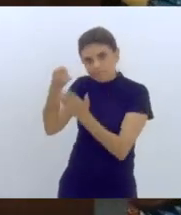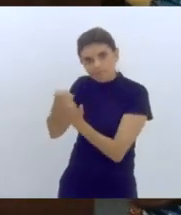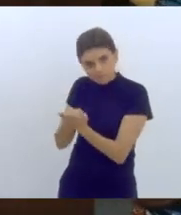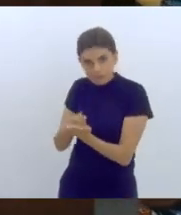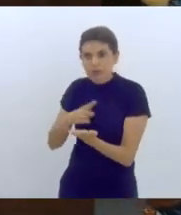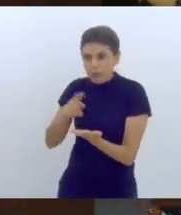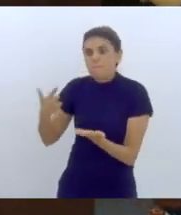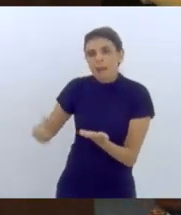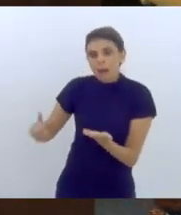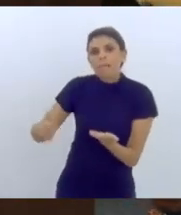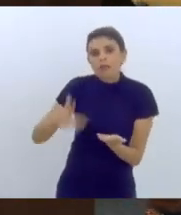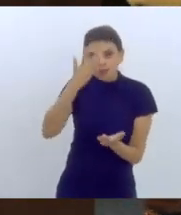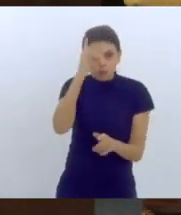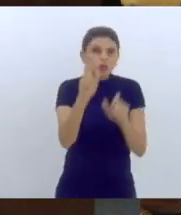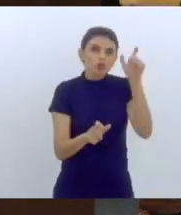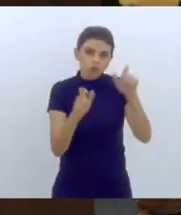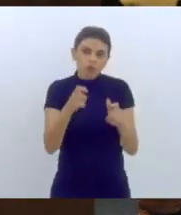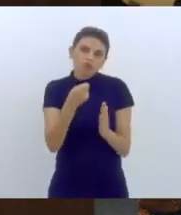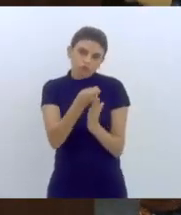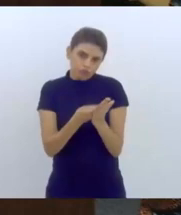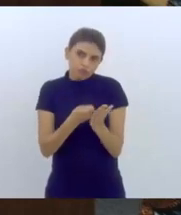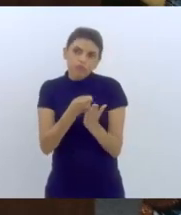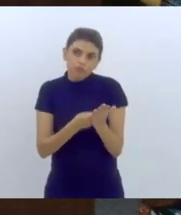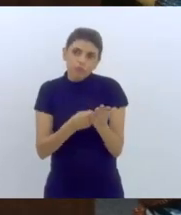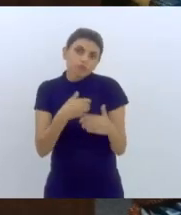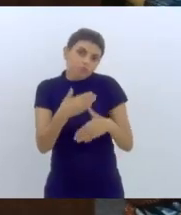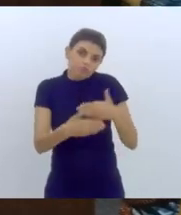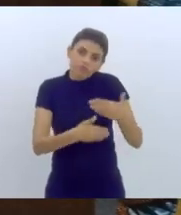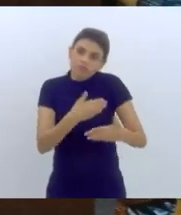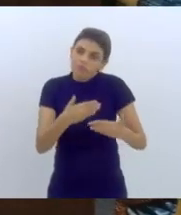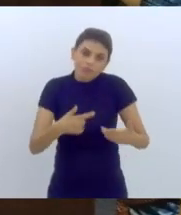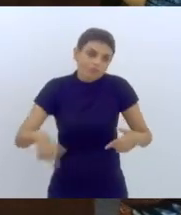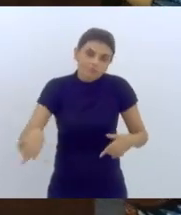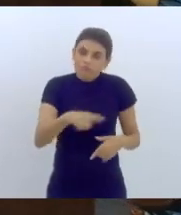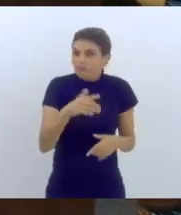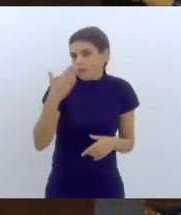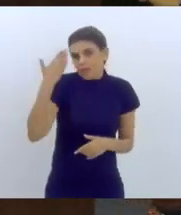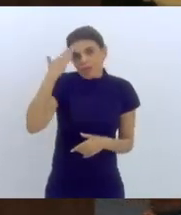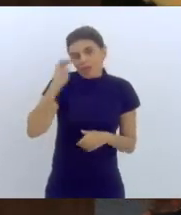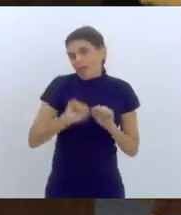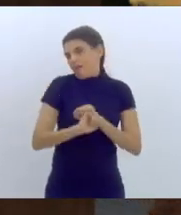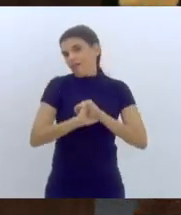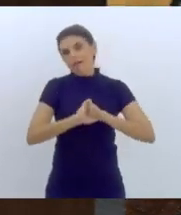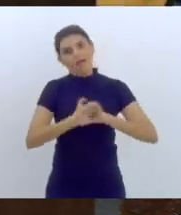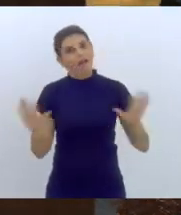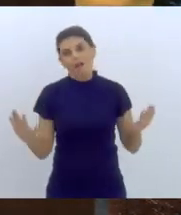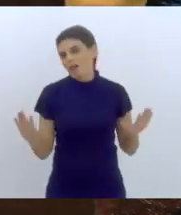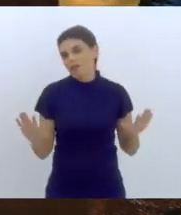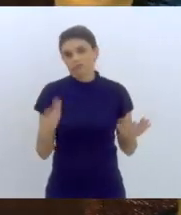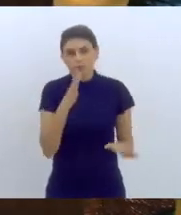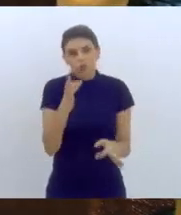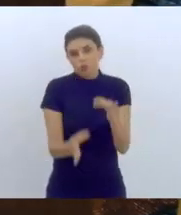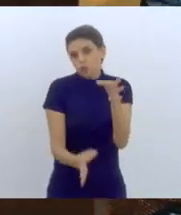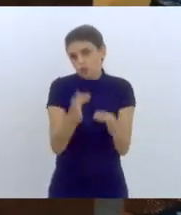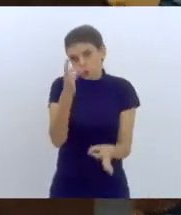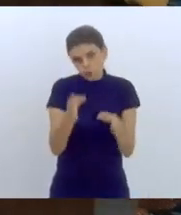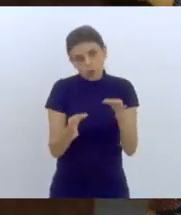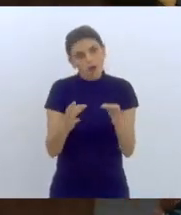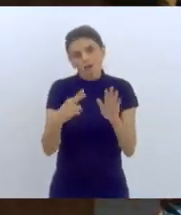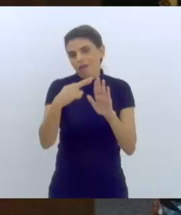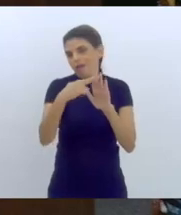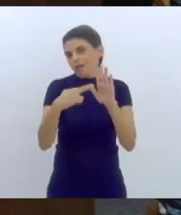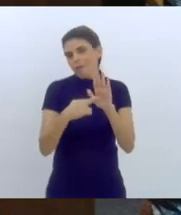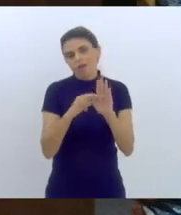mais outros autores. E aí fica ao beneplácito de se julgar, mas que,